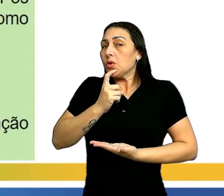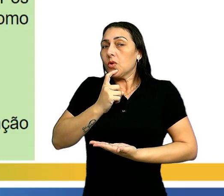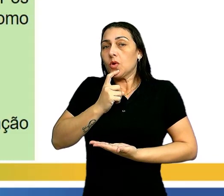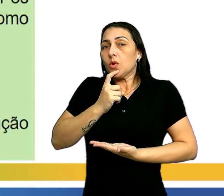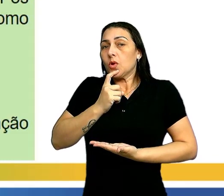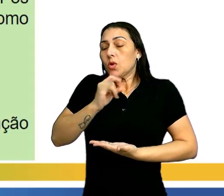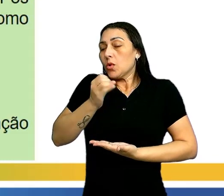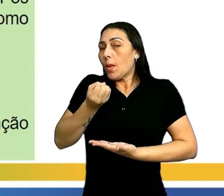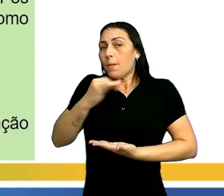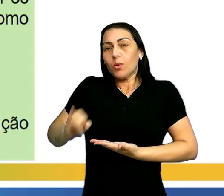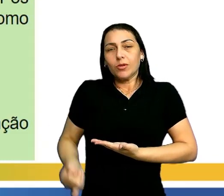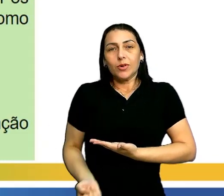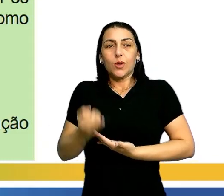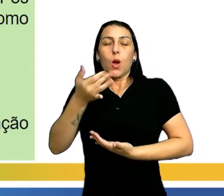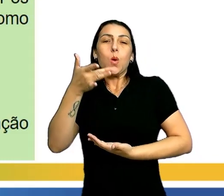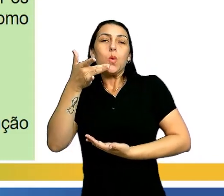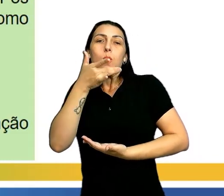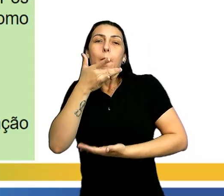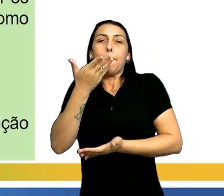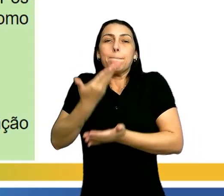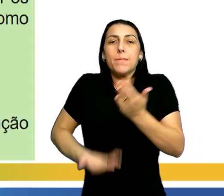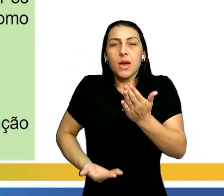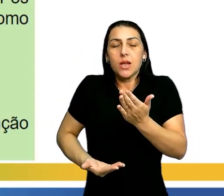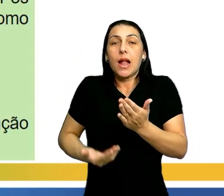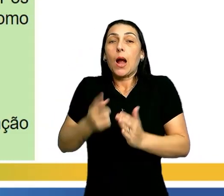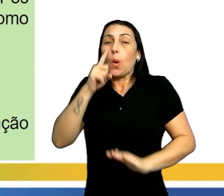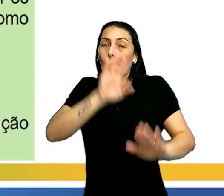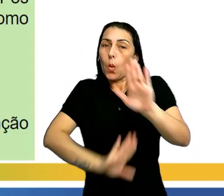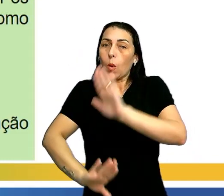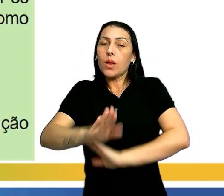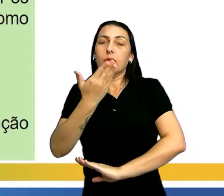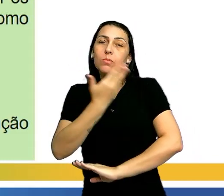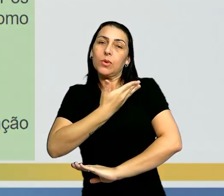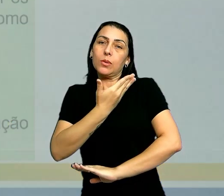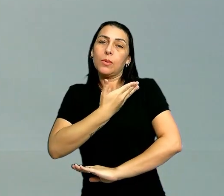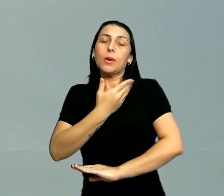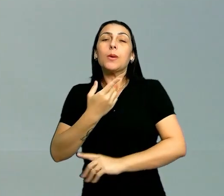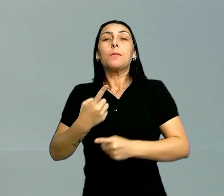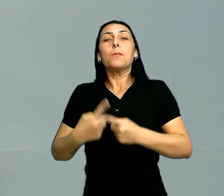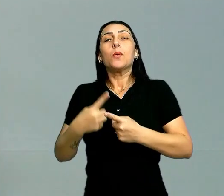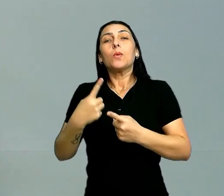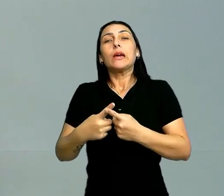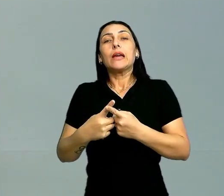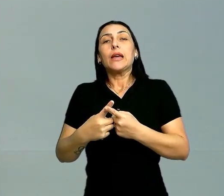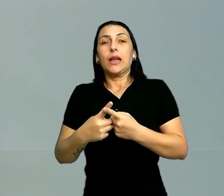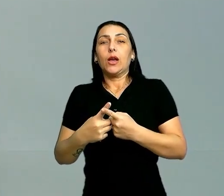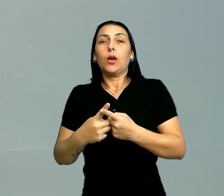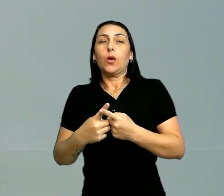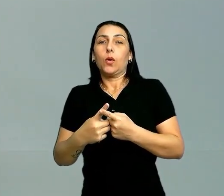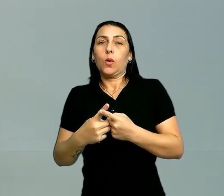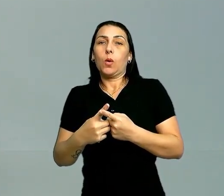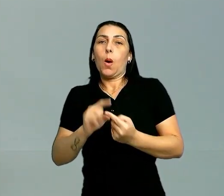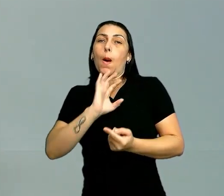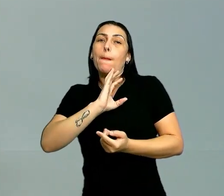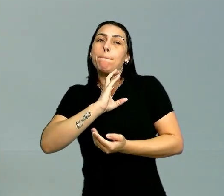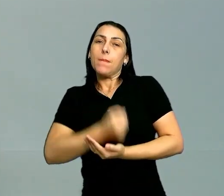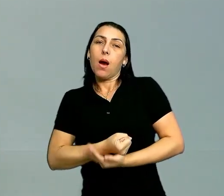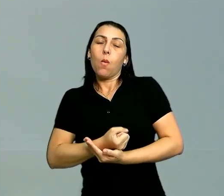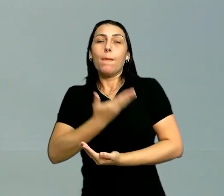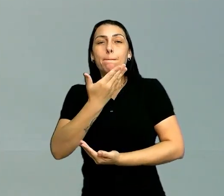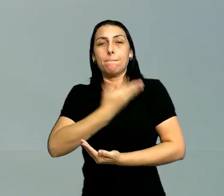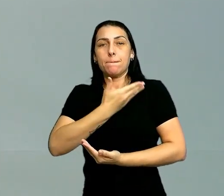do primeiro sabor. Então eu tenho que ter cuidado com as minhas amizades, porque quando eu posso ferir algum amigo ou alguma amiga,